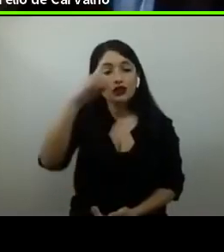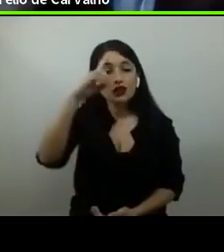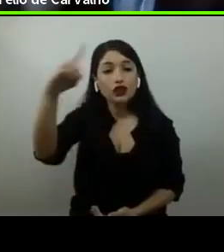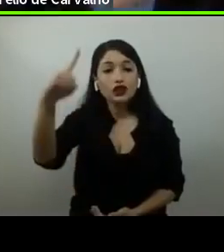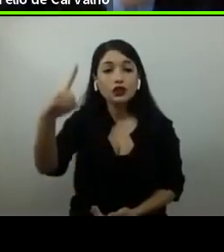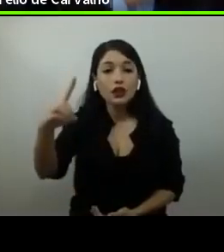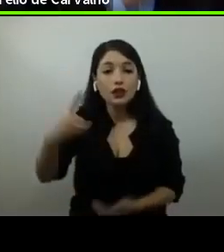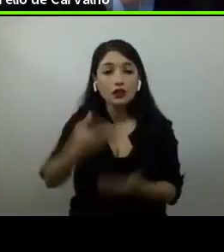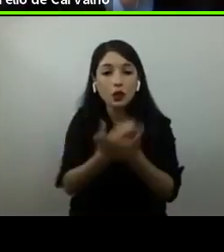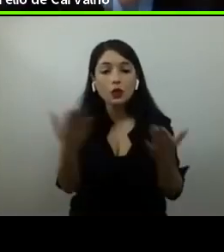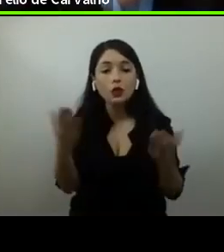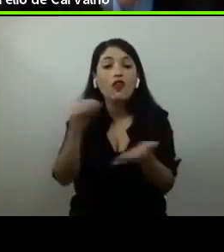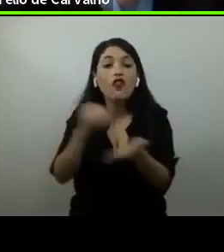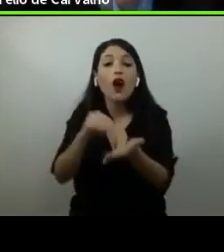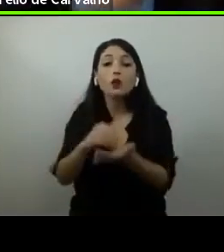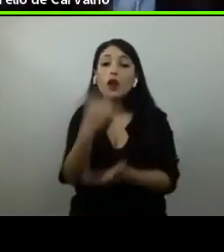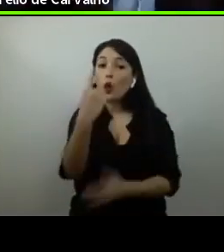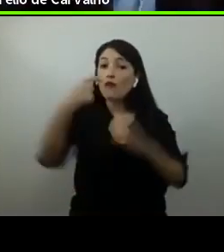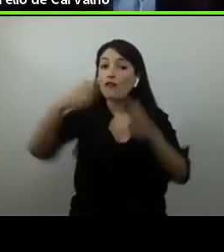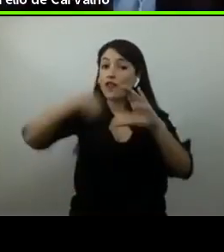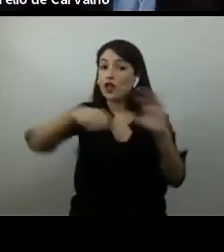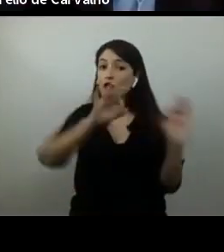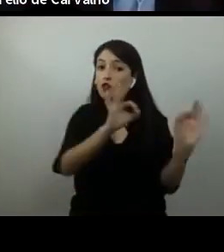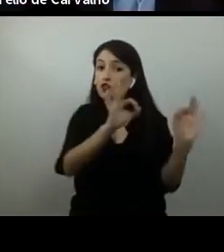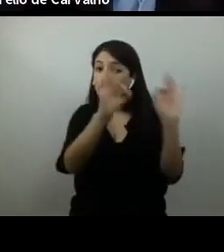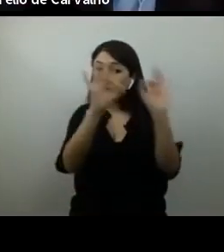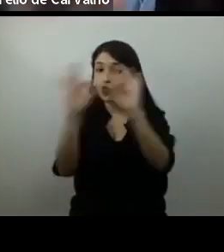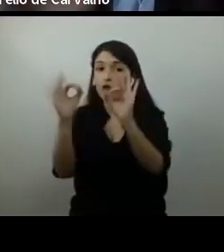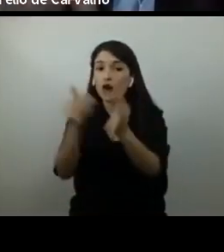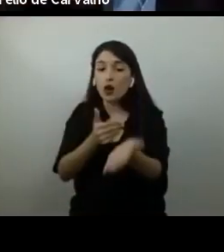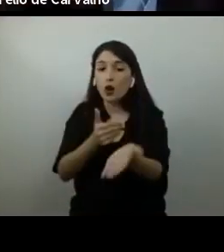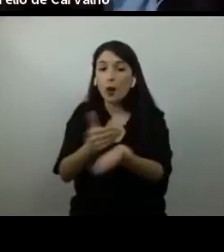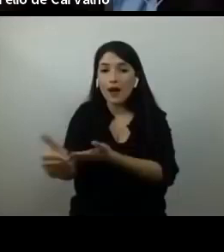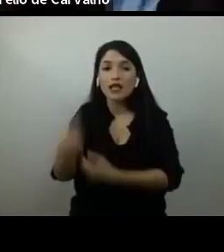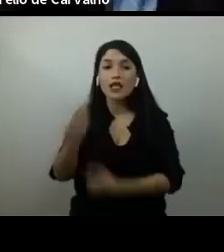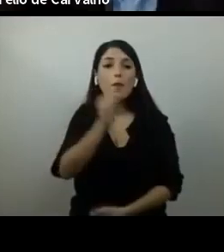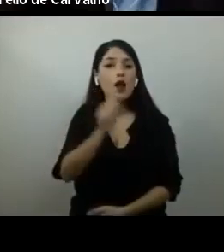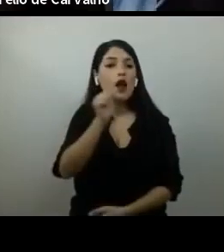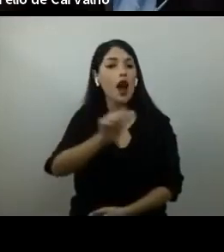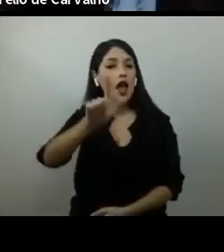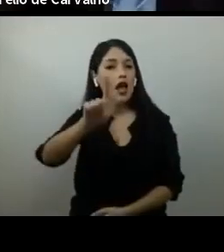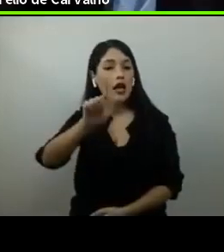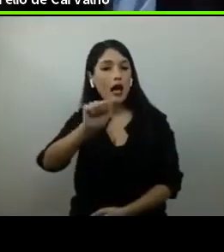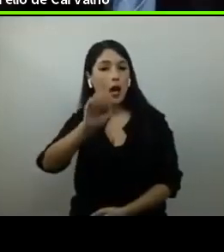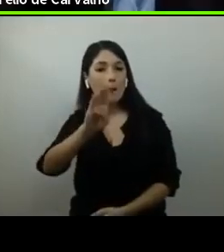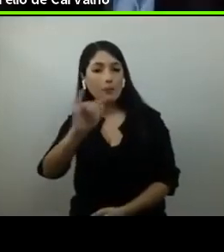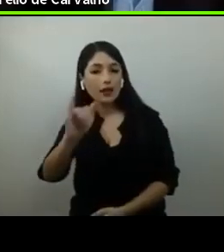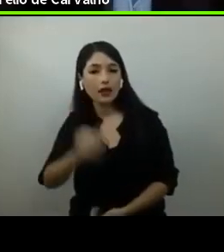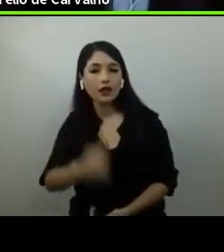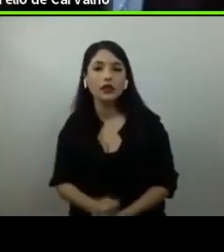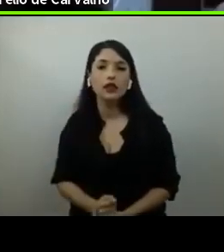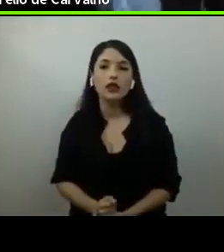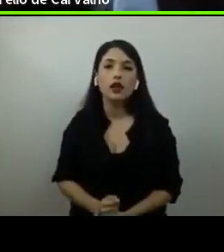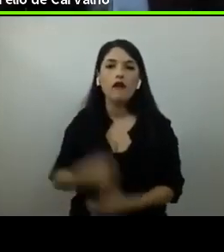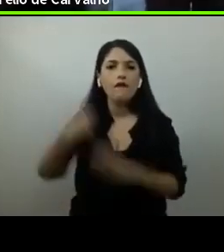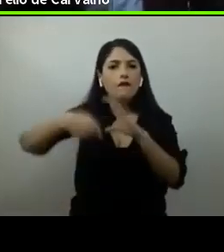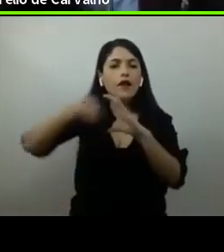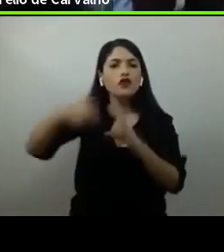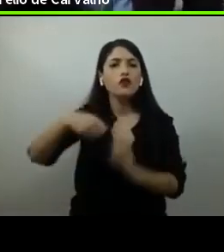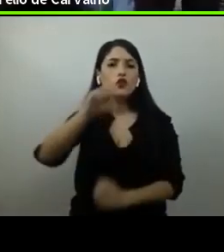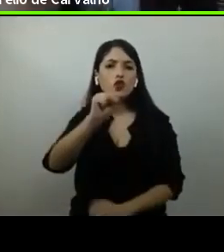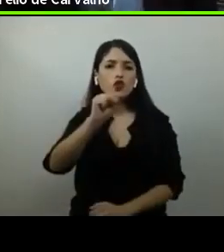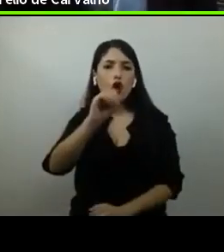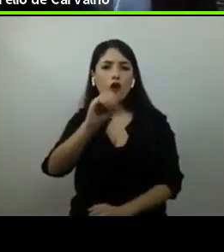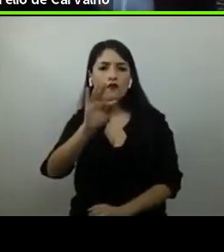videozinho e a gente passa para a Gabi. A gente Falta já um passa vídeo, aquele videozinho? isso, de 57 segundos, o vídeo da Sofis. E aí Sim. depois a